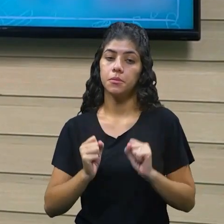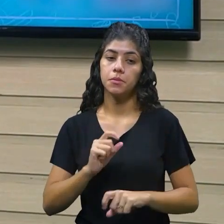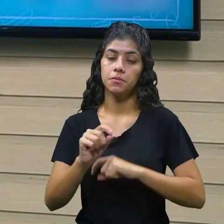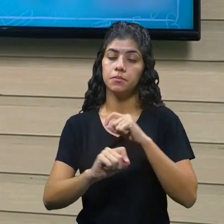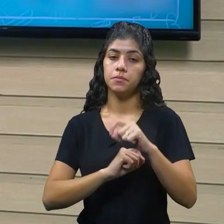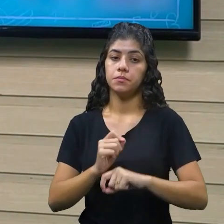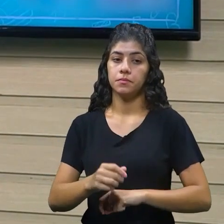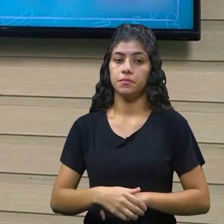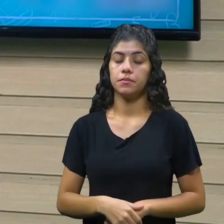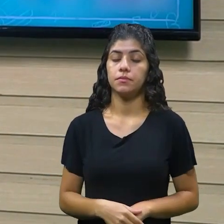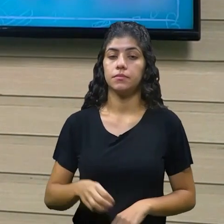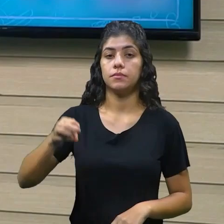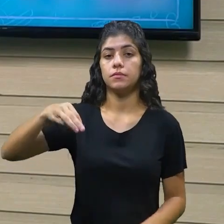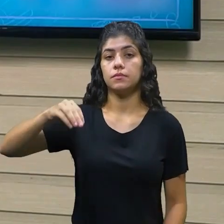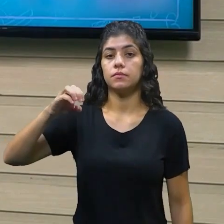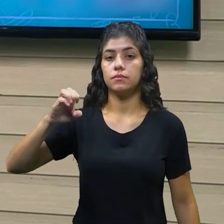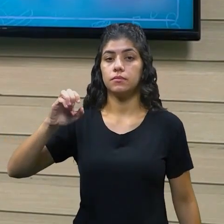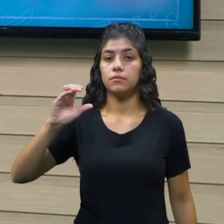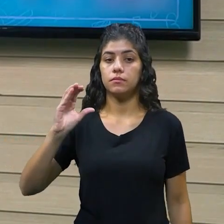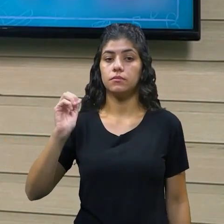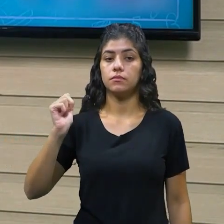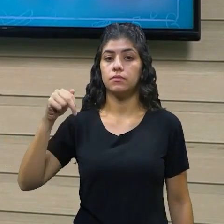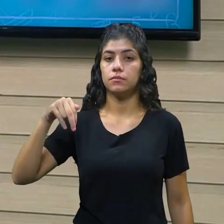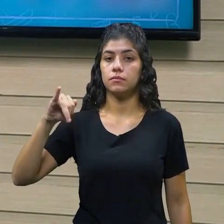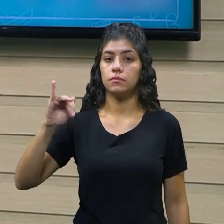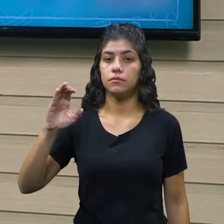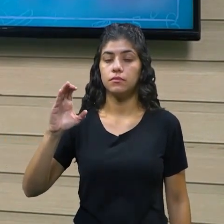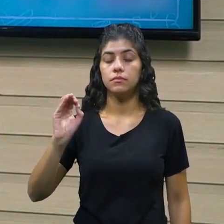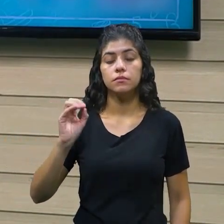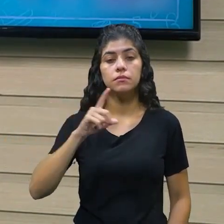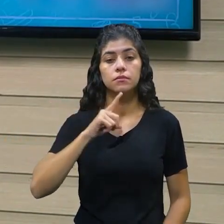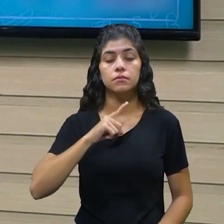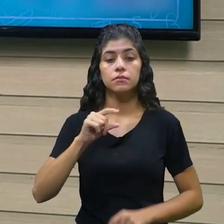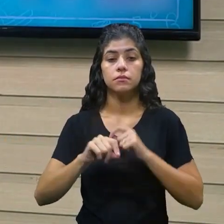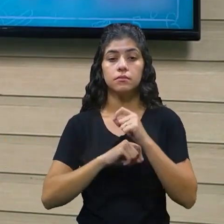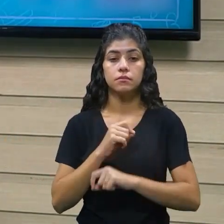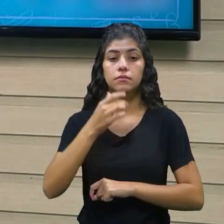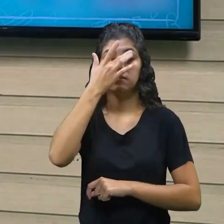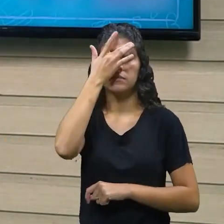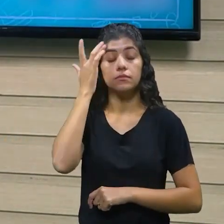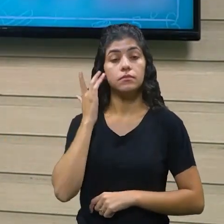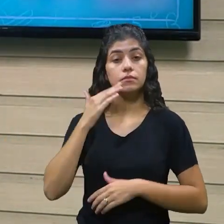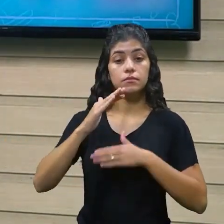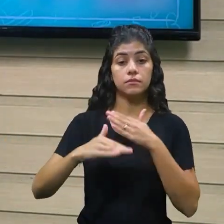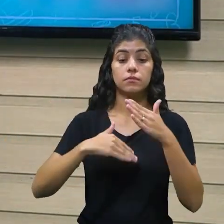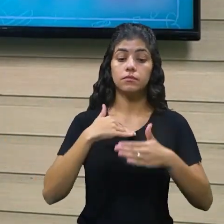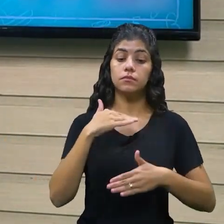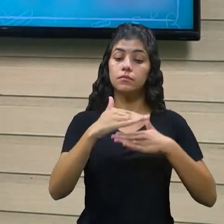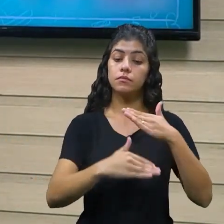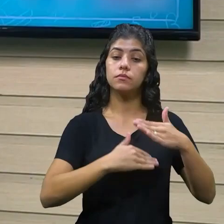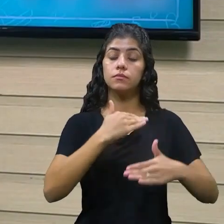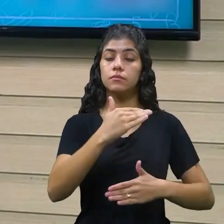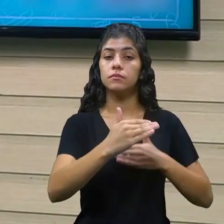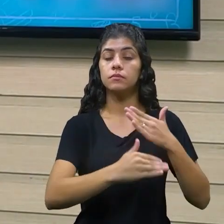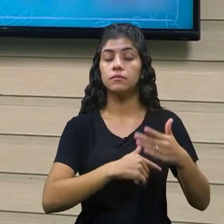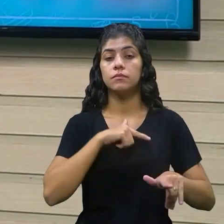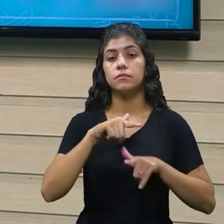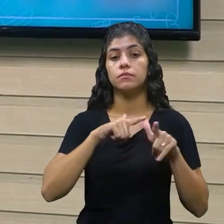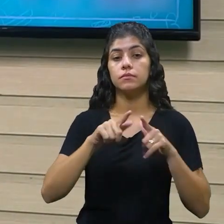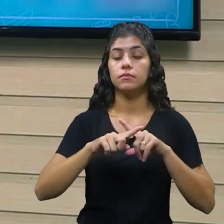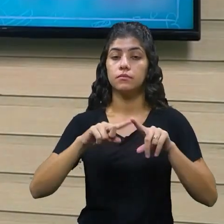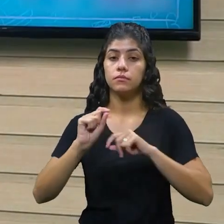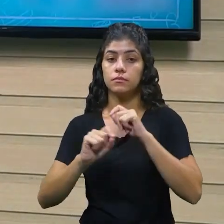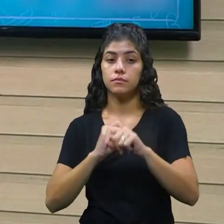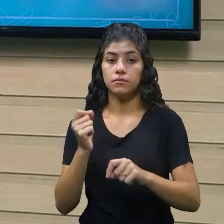sistema puramente mecânico com um sistema, por exemplo, de roldanas. Você tem ali várias roldanas, né, trabalhando, só que